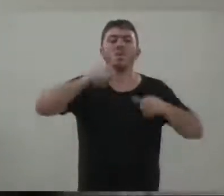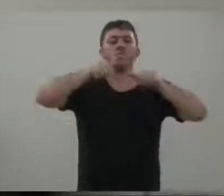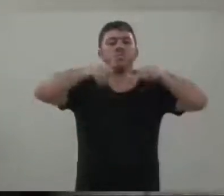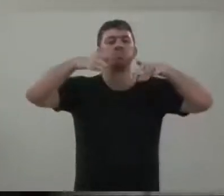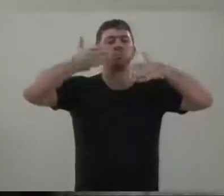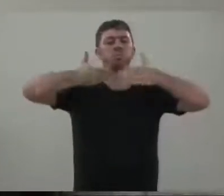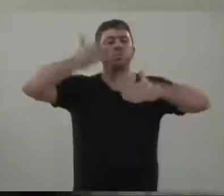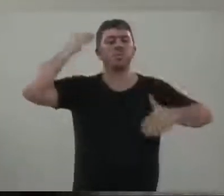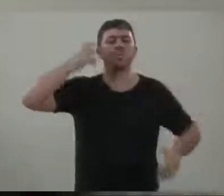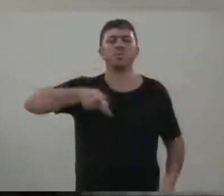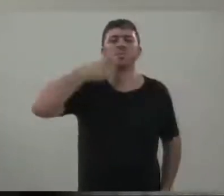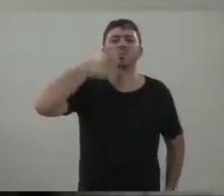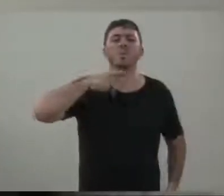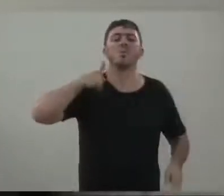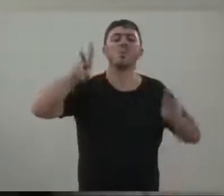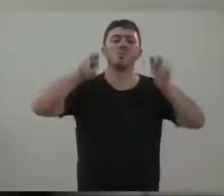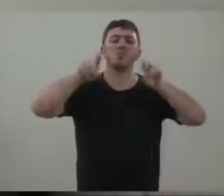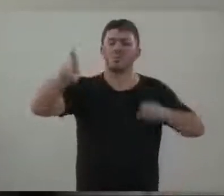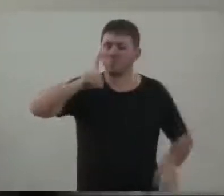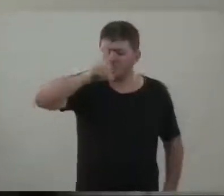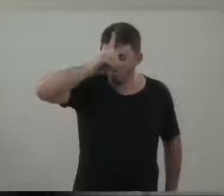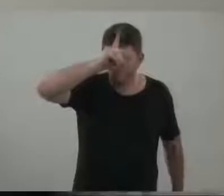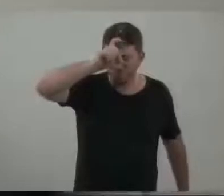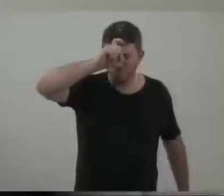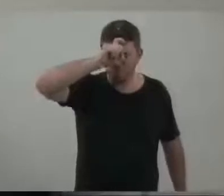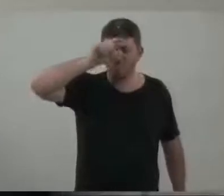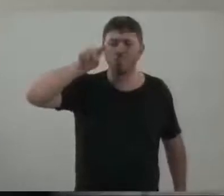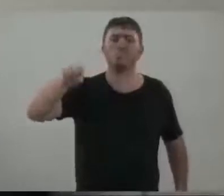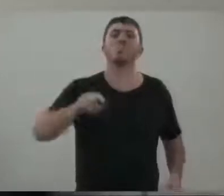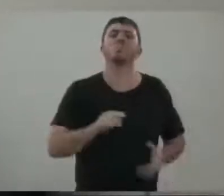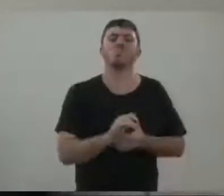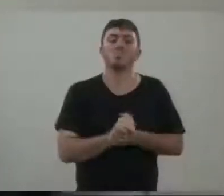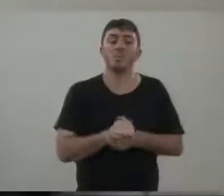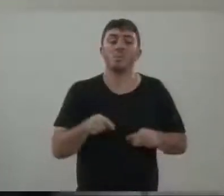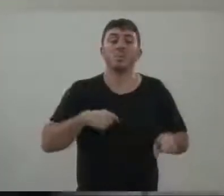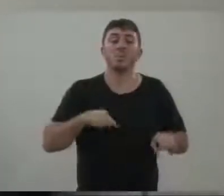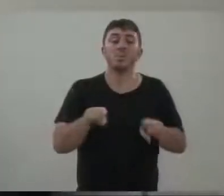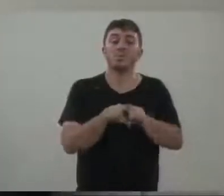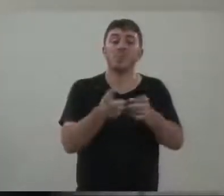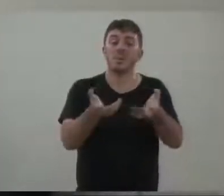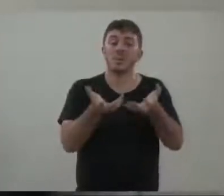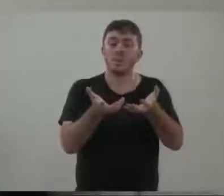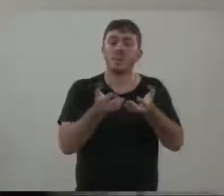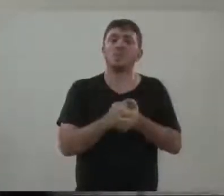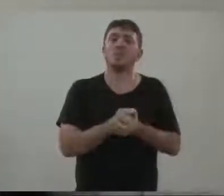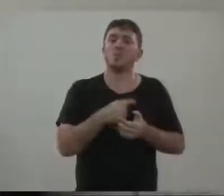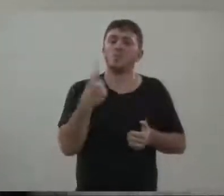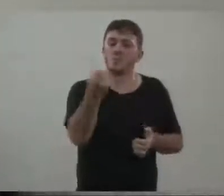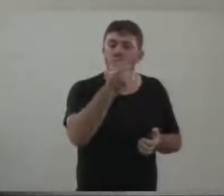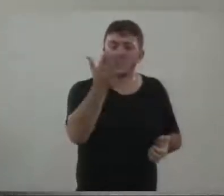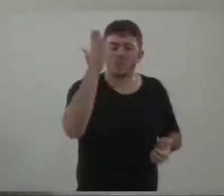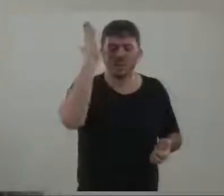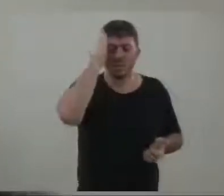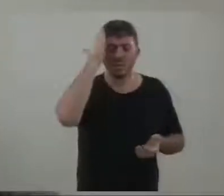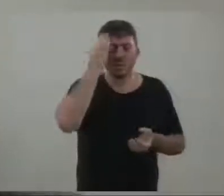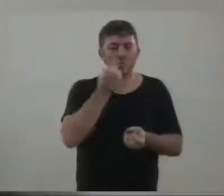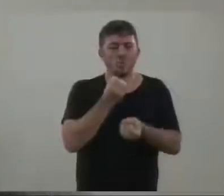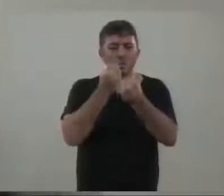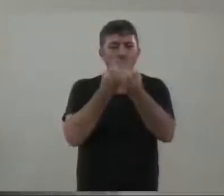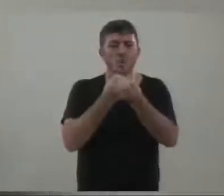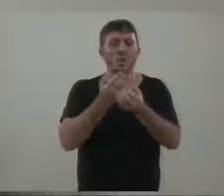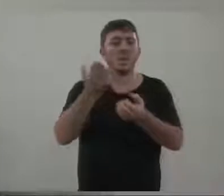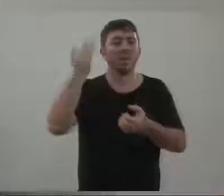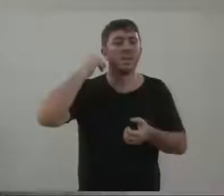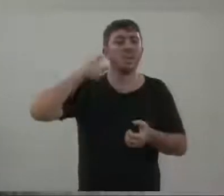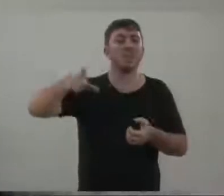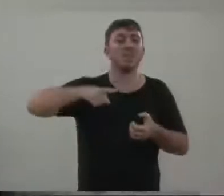questão da Santa Casa. E quero convidar aqueles que queiram saber um pouco mais de informações, como foi o processo de crise da Santa Casa,